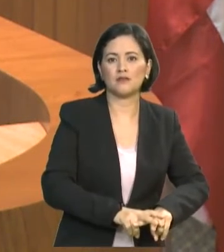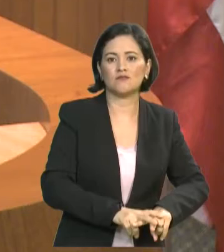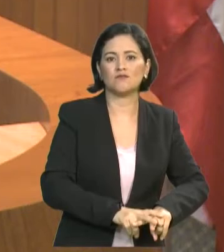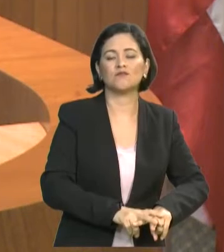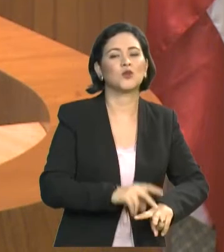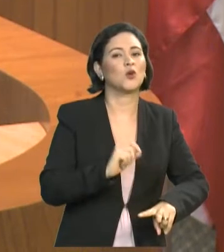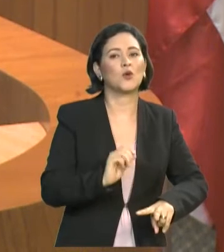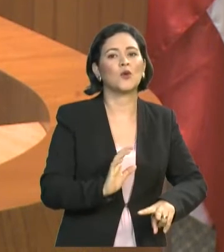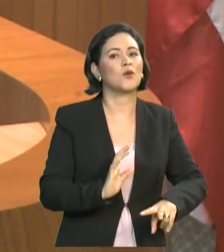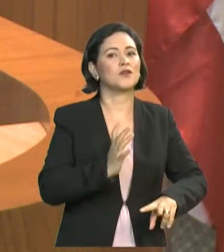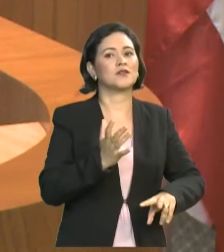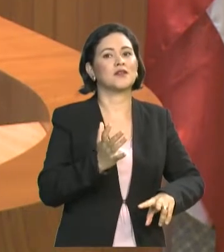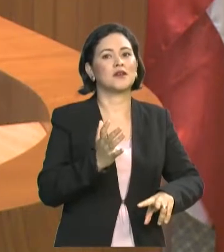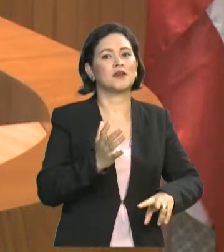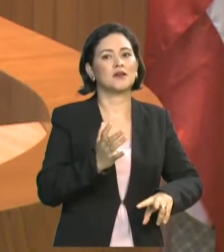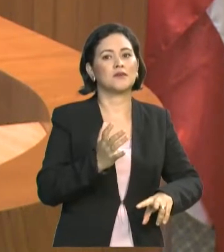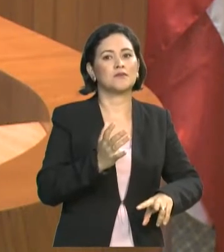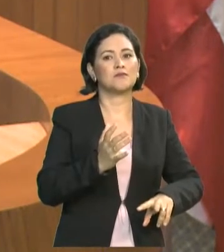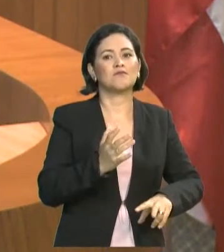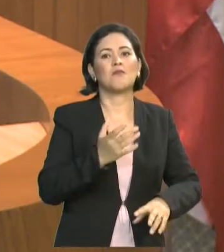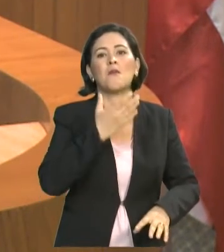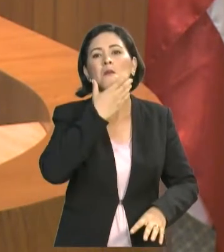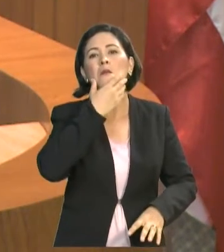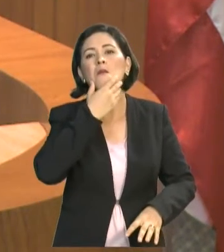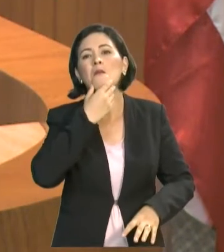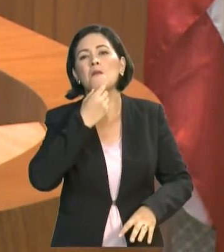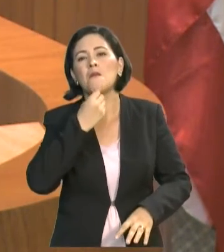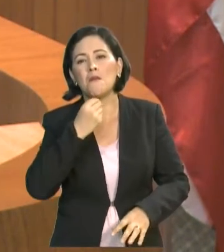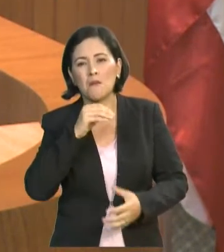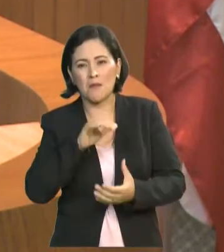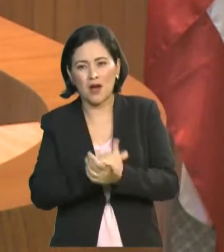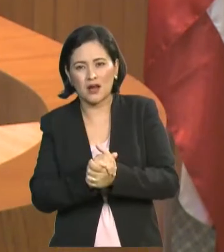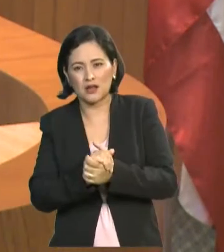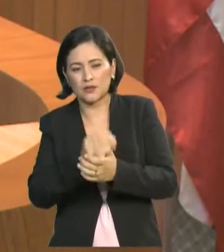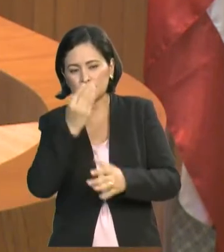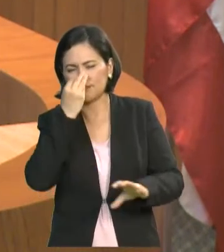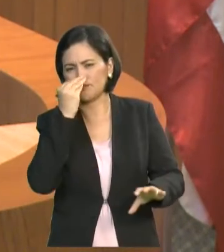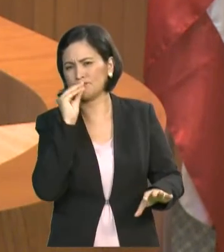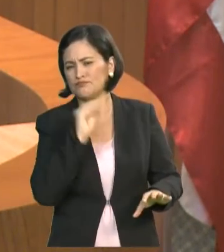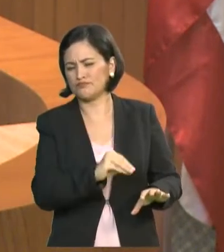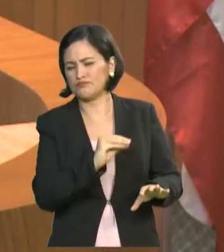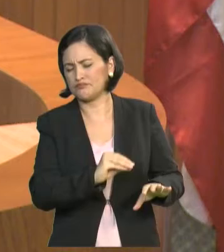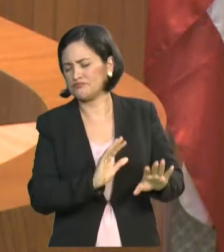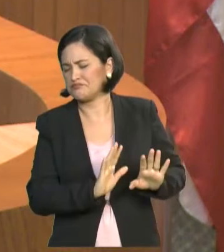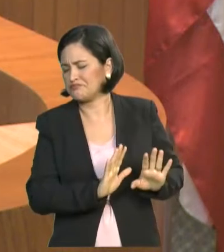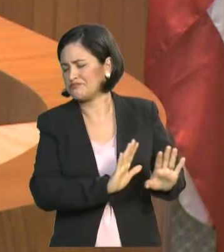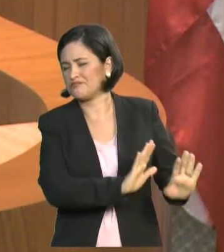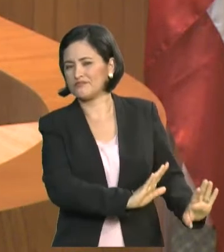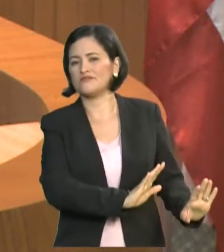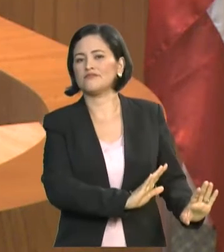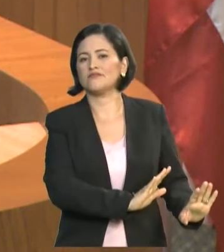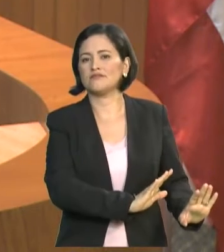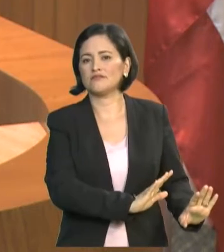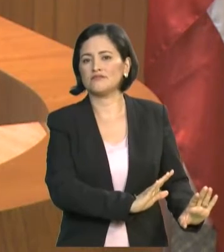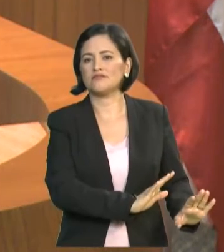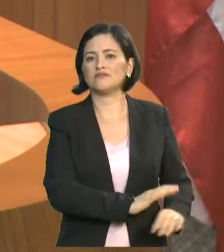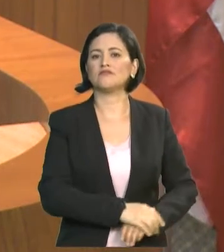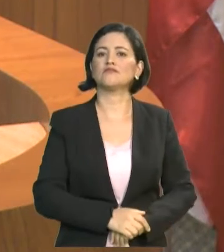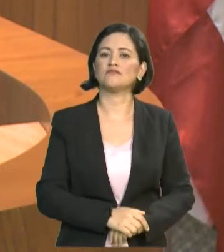são presas, elas são totalmente abandonadas por esses homens. Eu gostaria aqui de